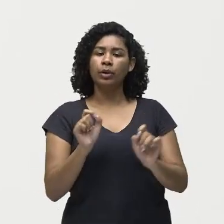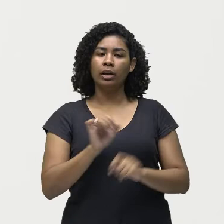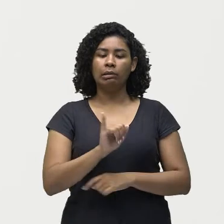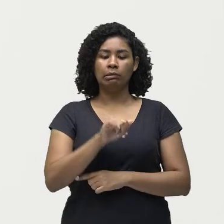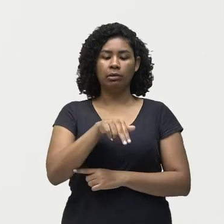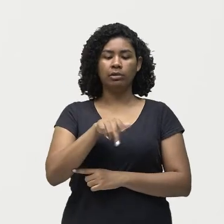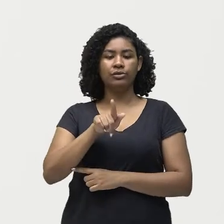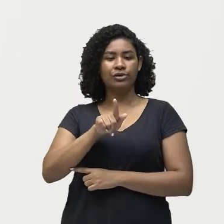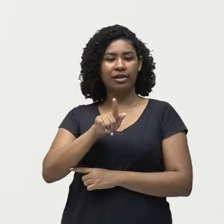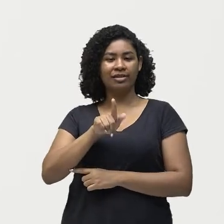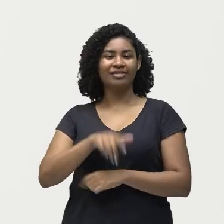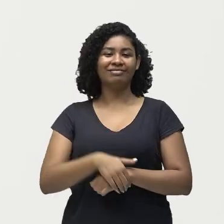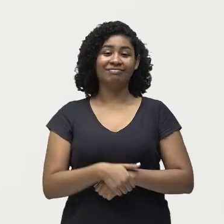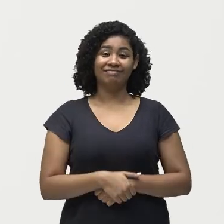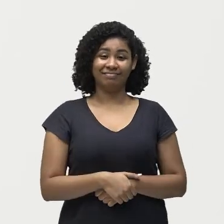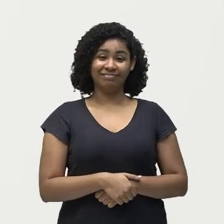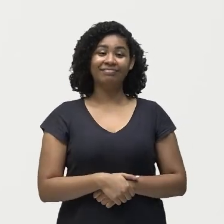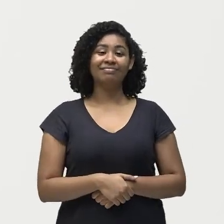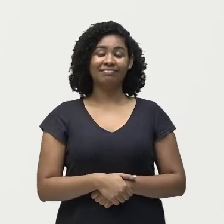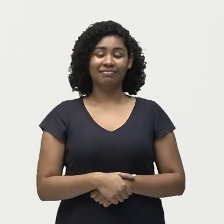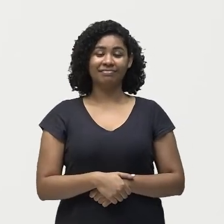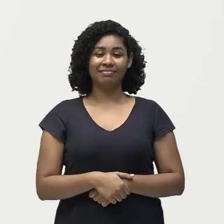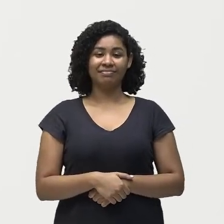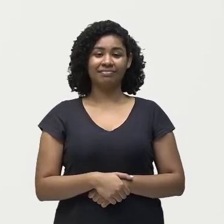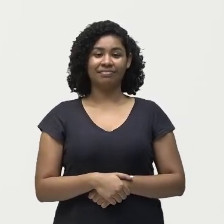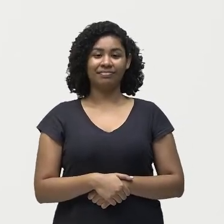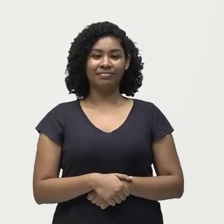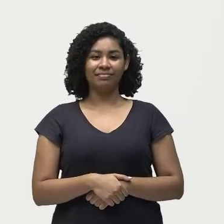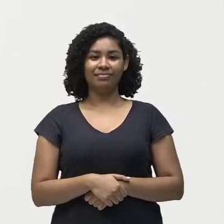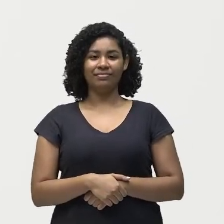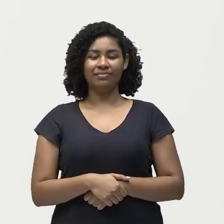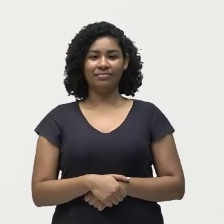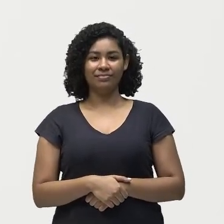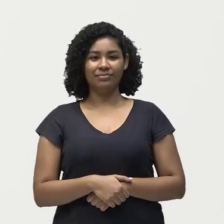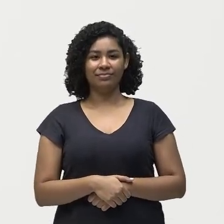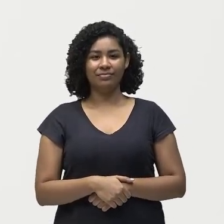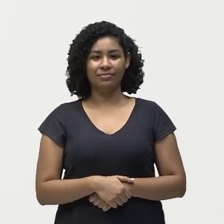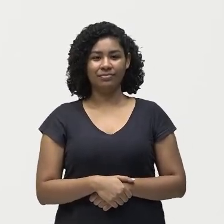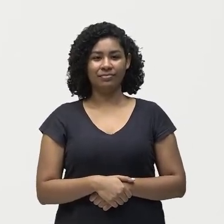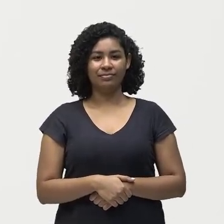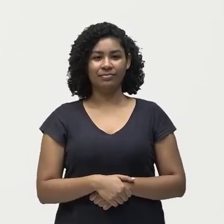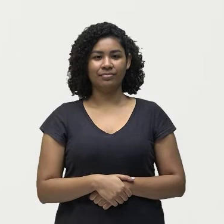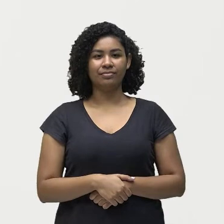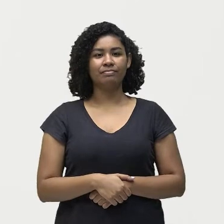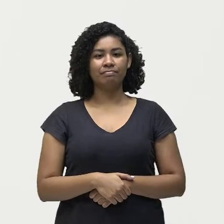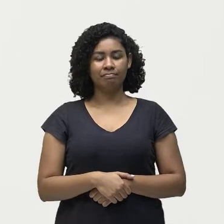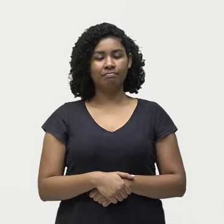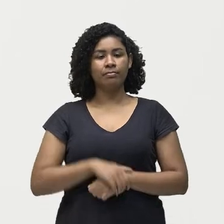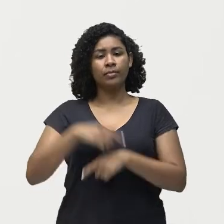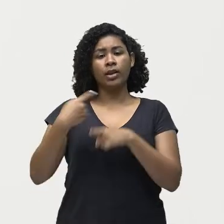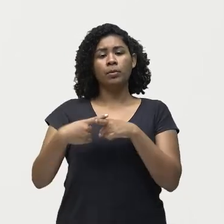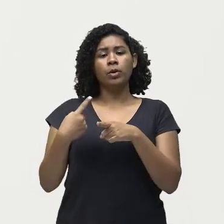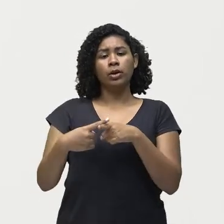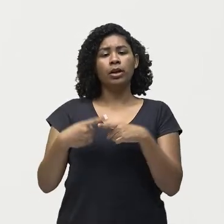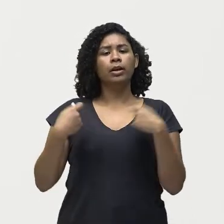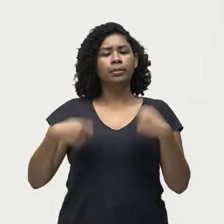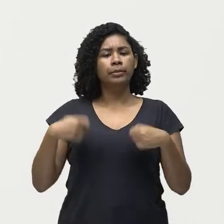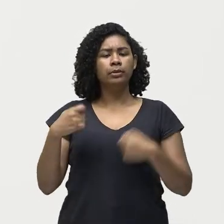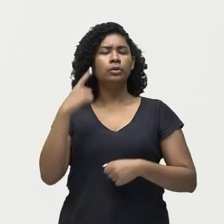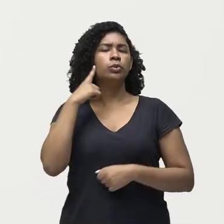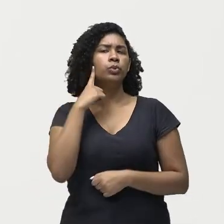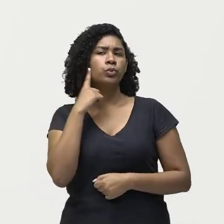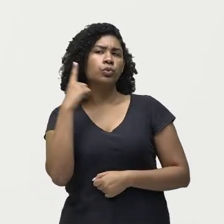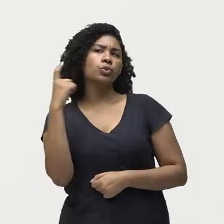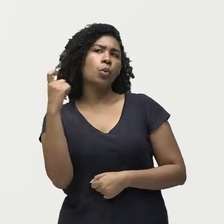ing. Dancing, dancing, dancing. Até por uma questão de